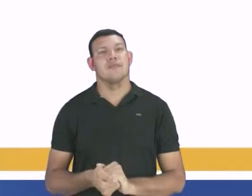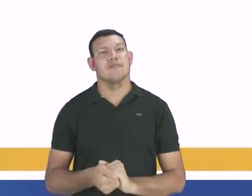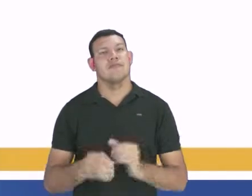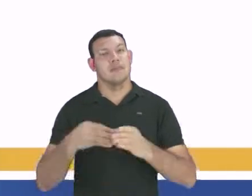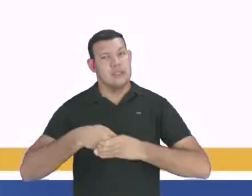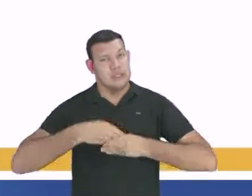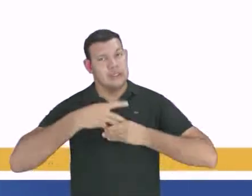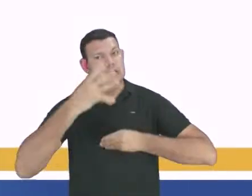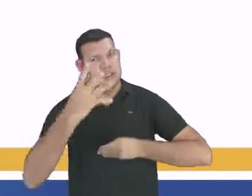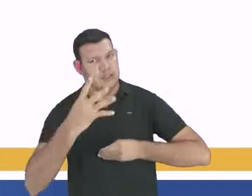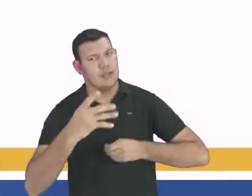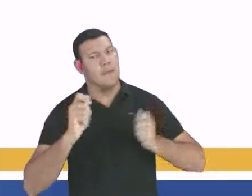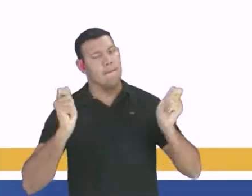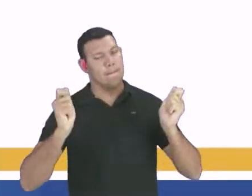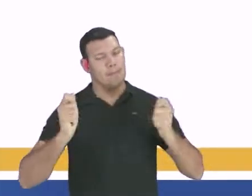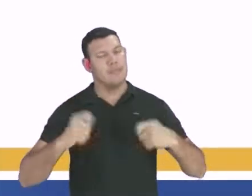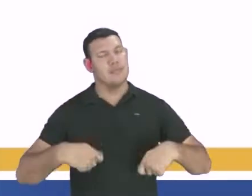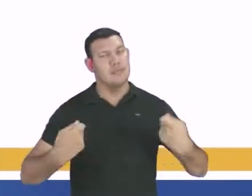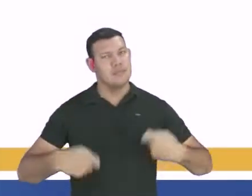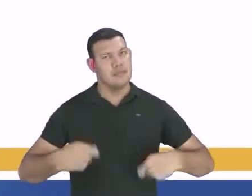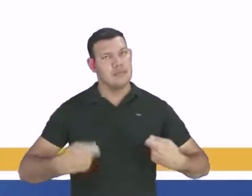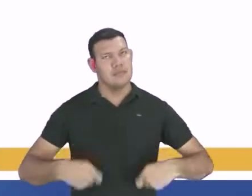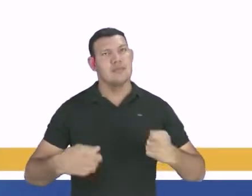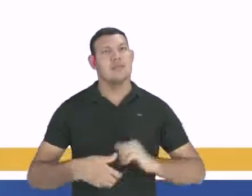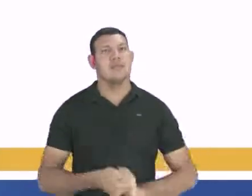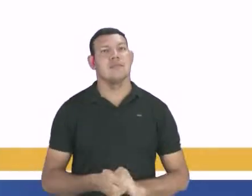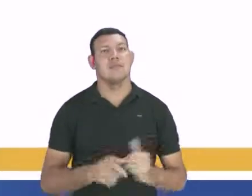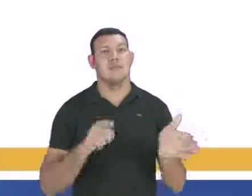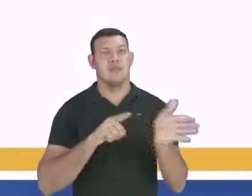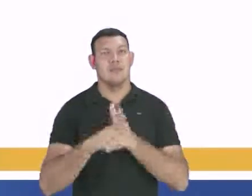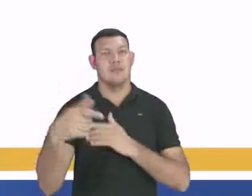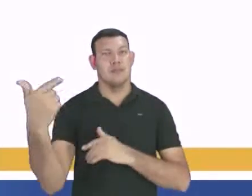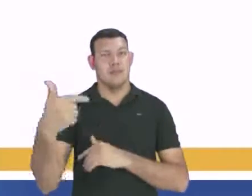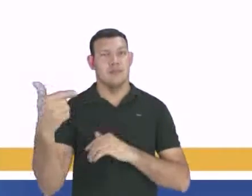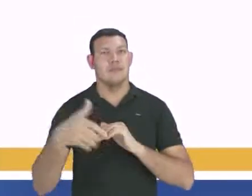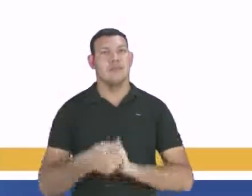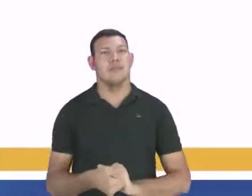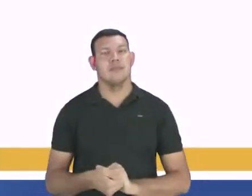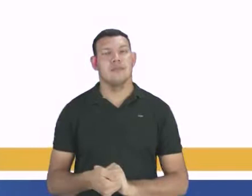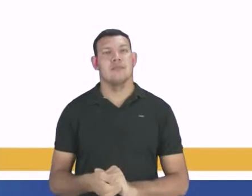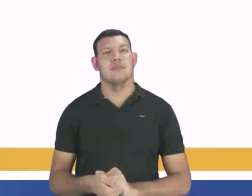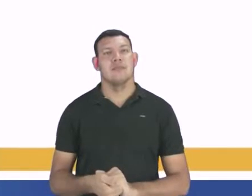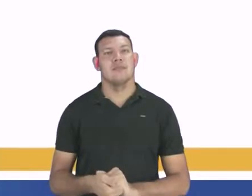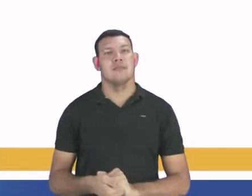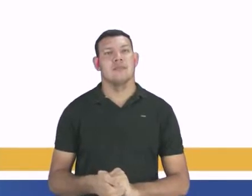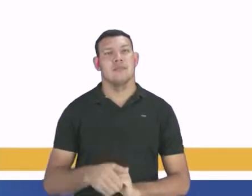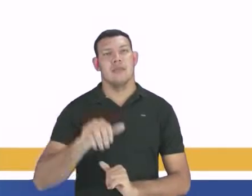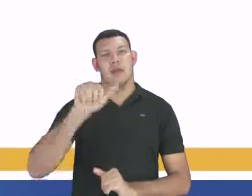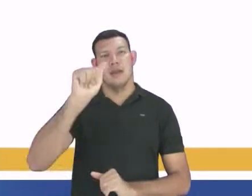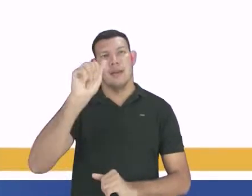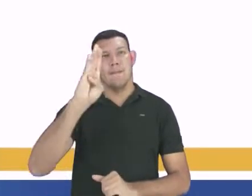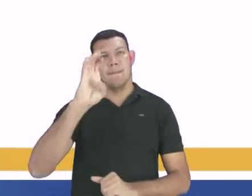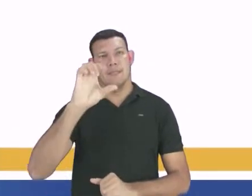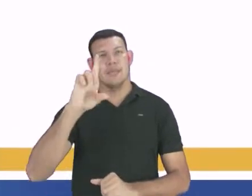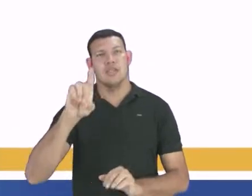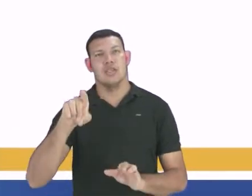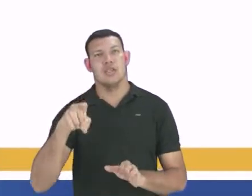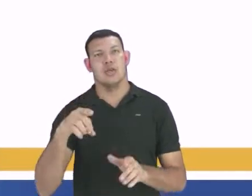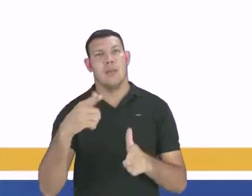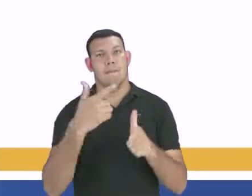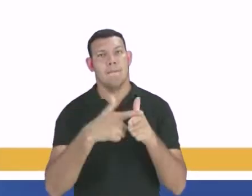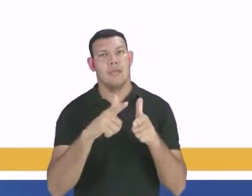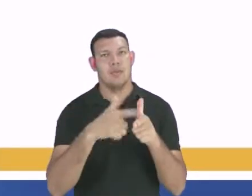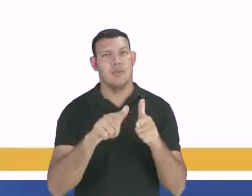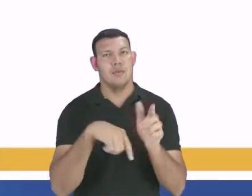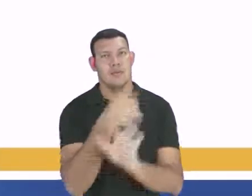atitude de pensar e agir criticamente, tá? A questão 2, qual das alternativas abaixo não representa um problema ambiental?